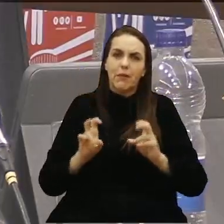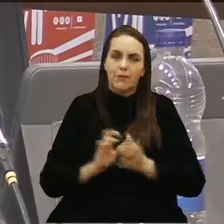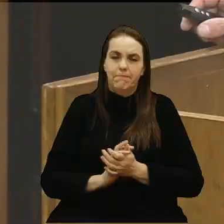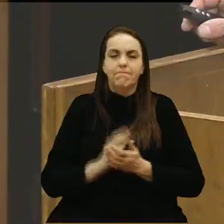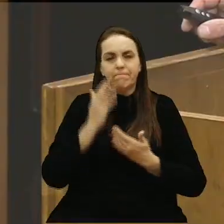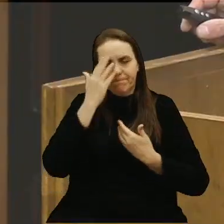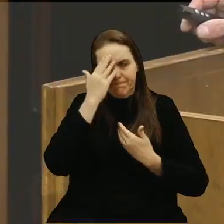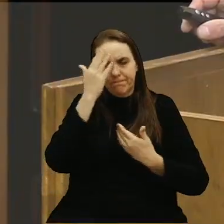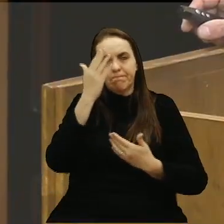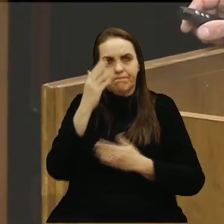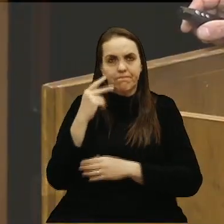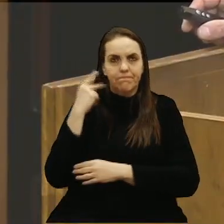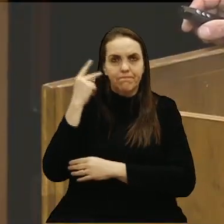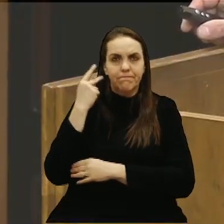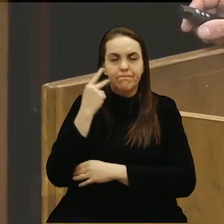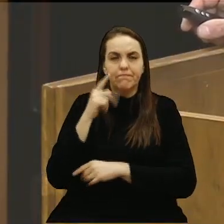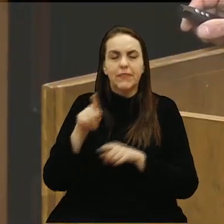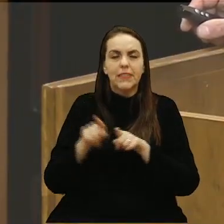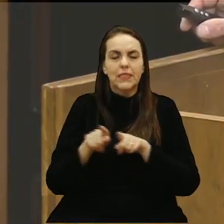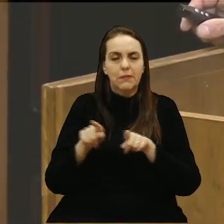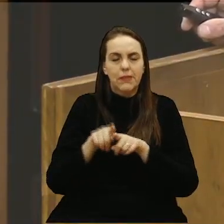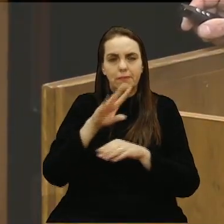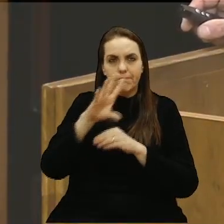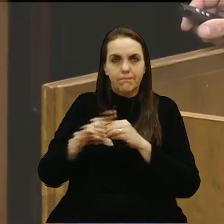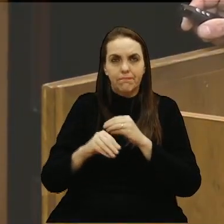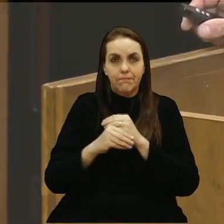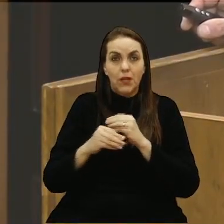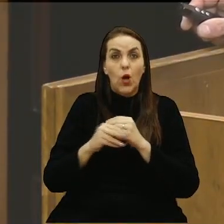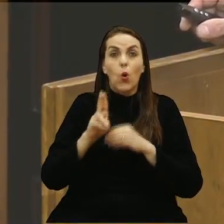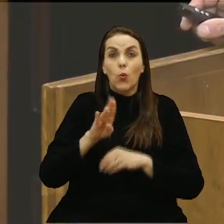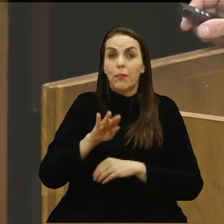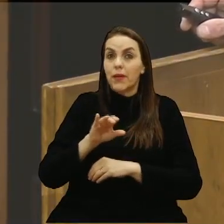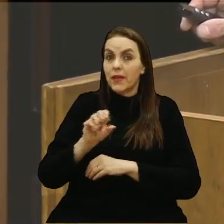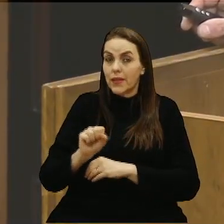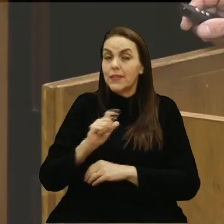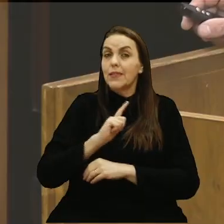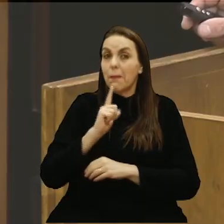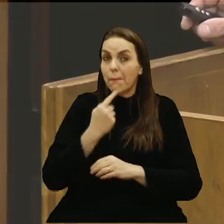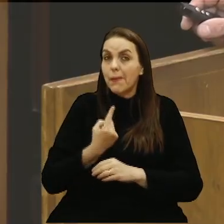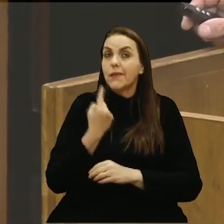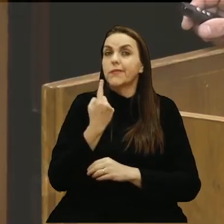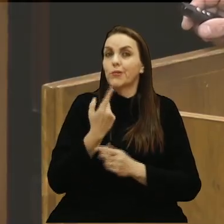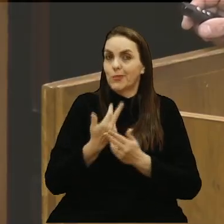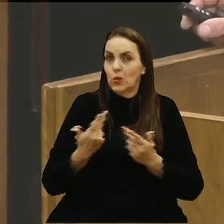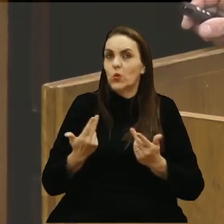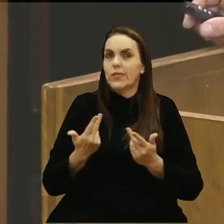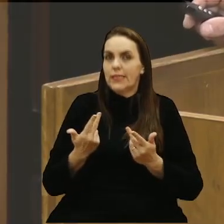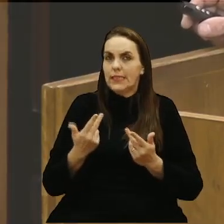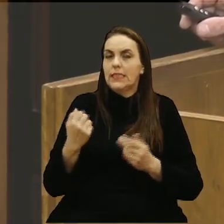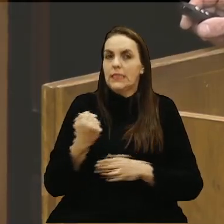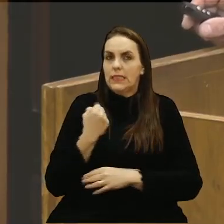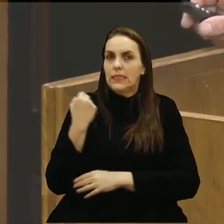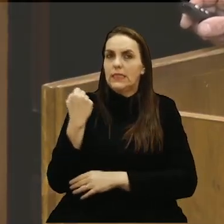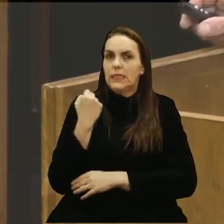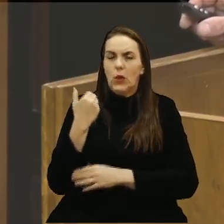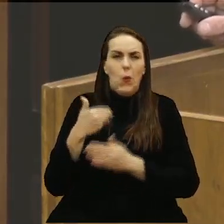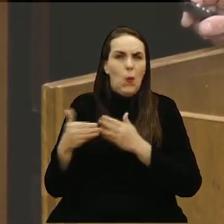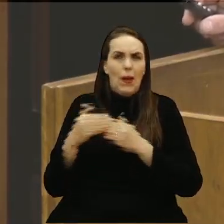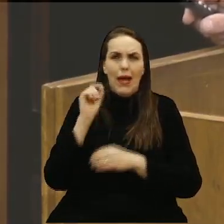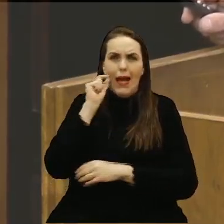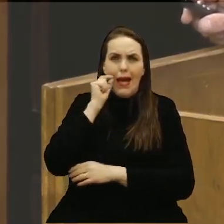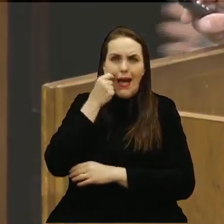vereador. Inclusive, a UBS tem mais uma situação caótica. Hoje, qualquer rato, qualquer